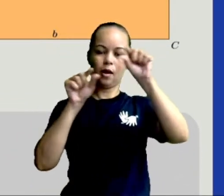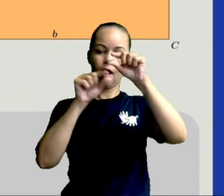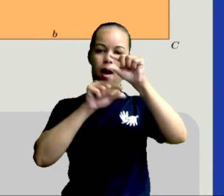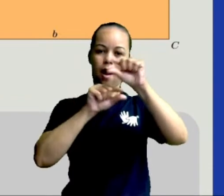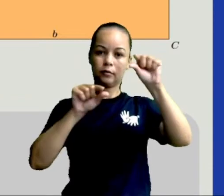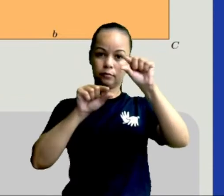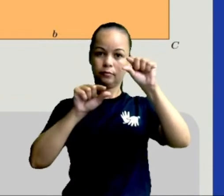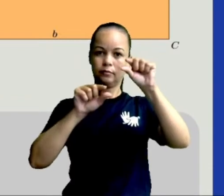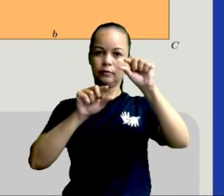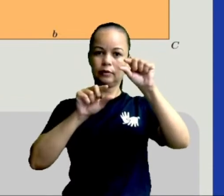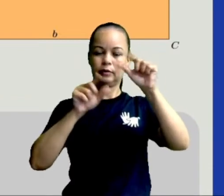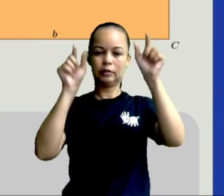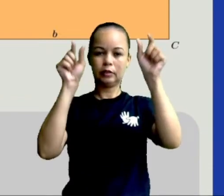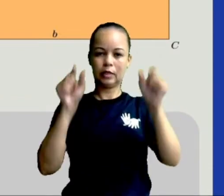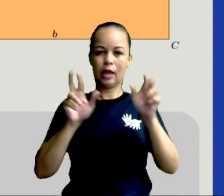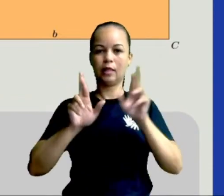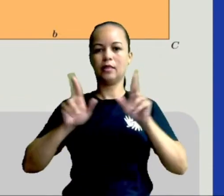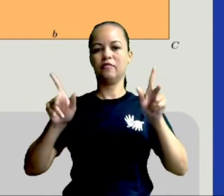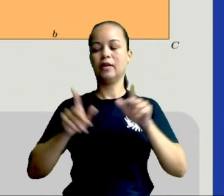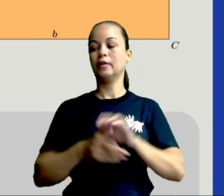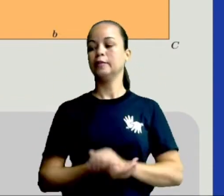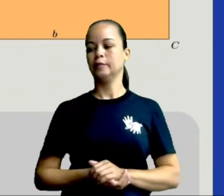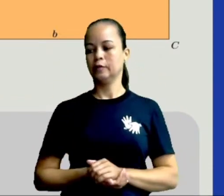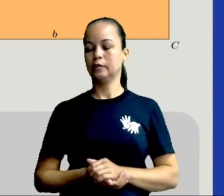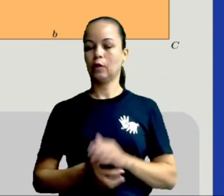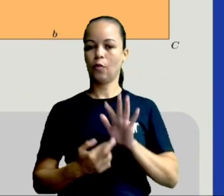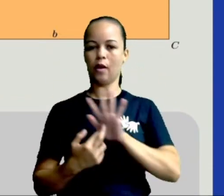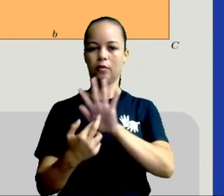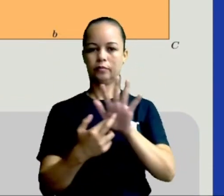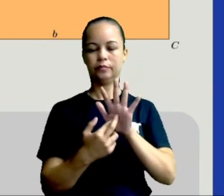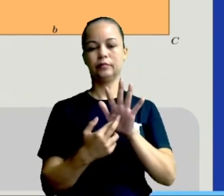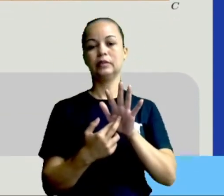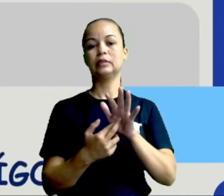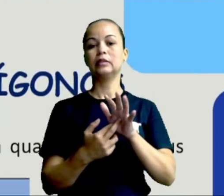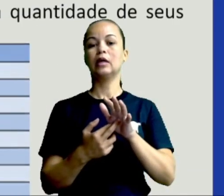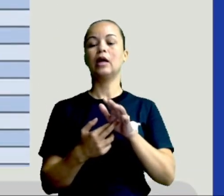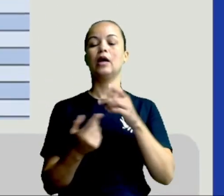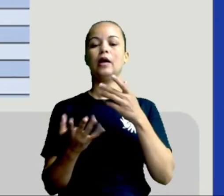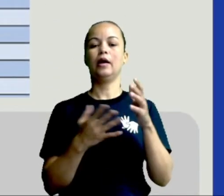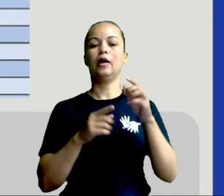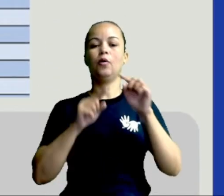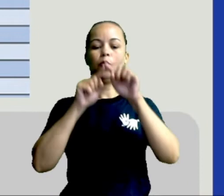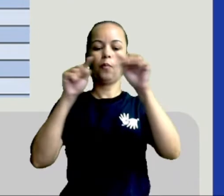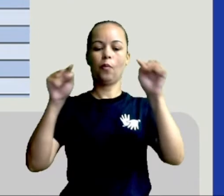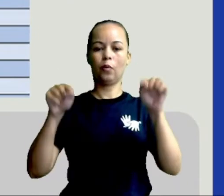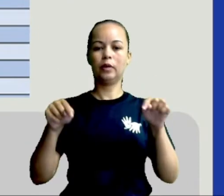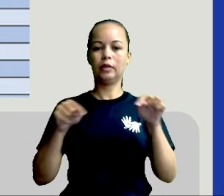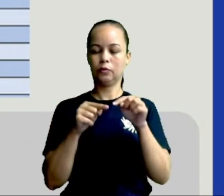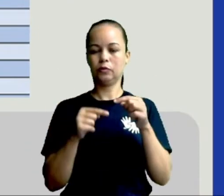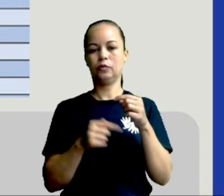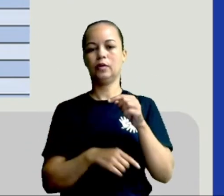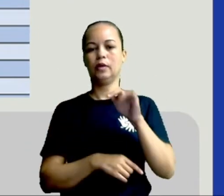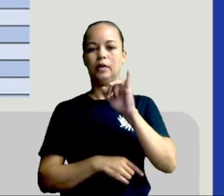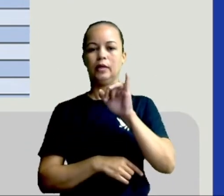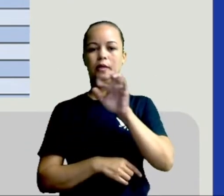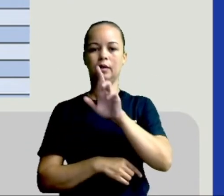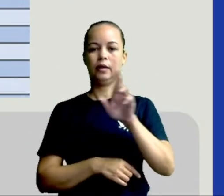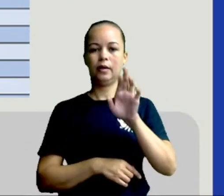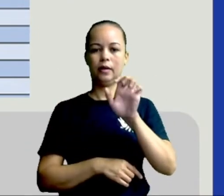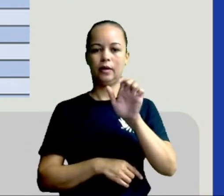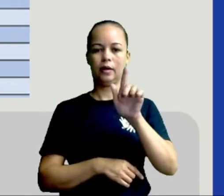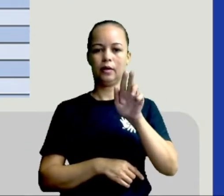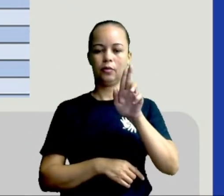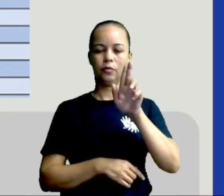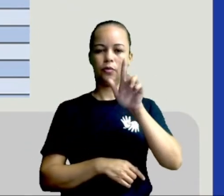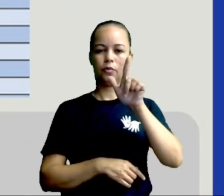dos seus lados, o retângulo ele é reconhecido como um polígono irregular. Entre outros, tá? Vocês pesquisam aí